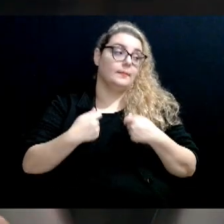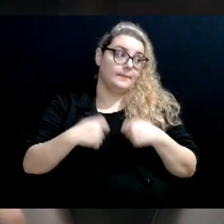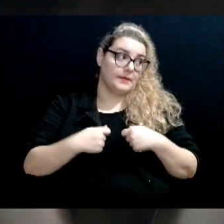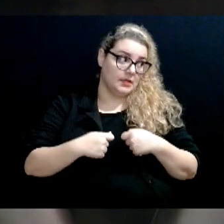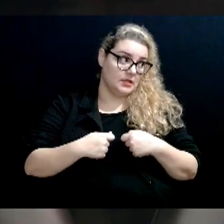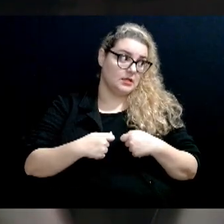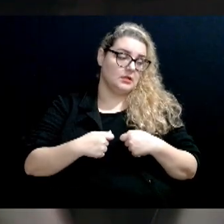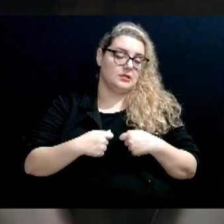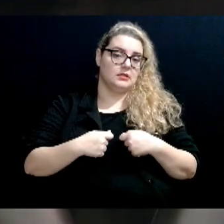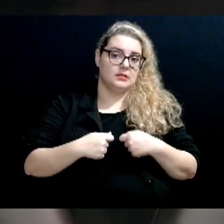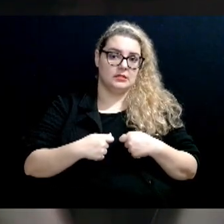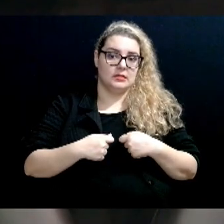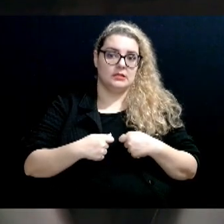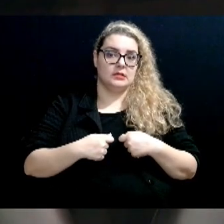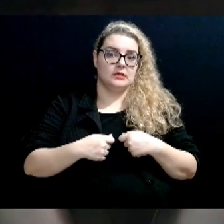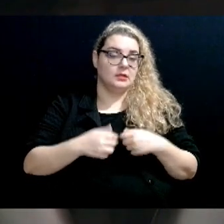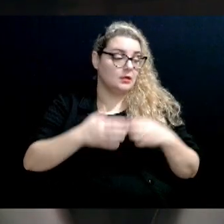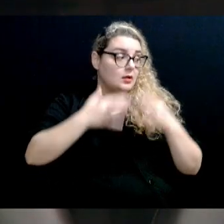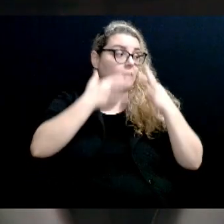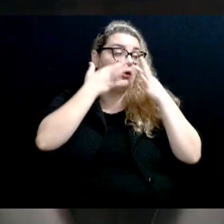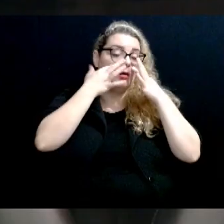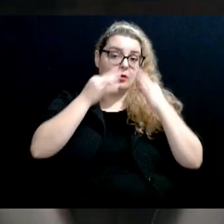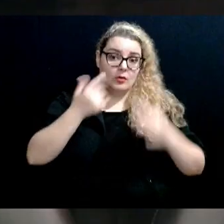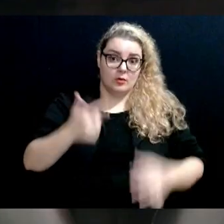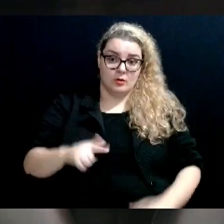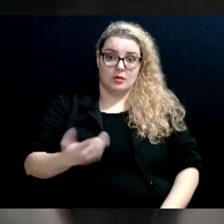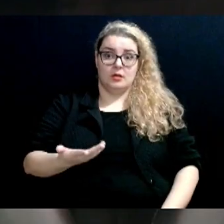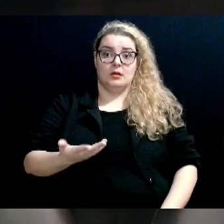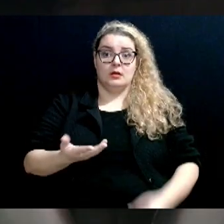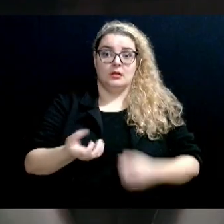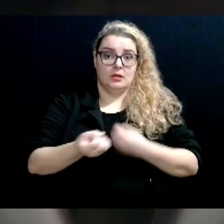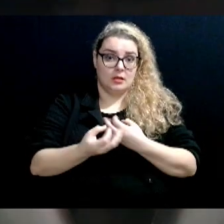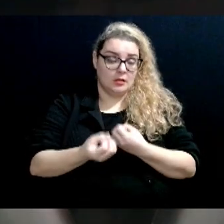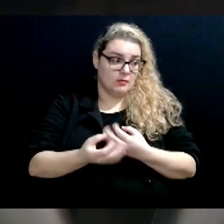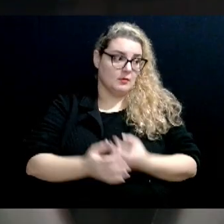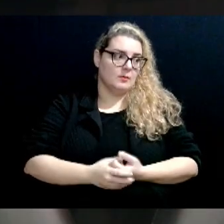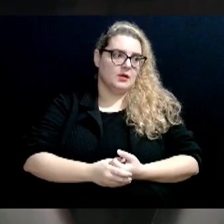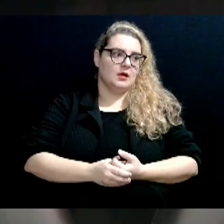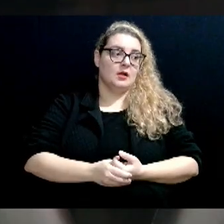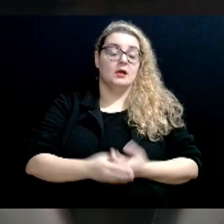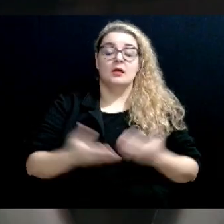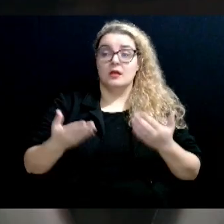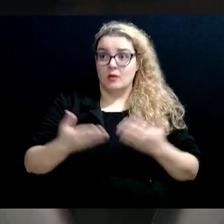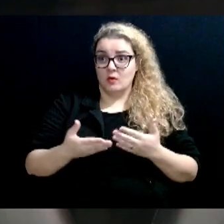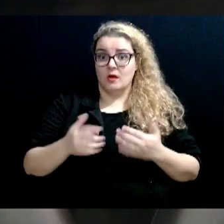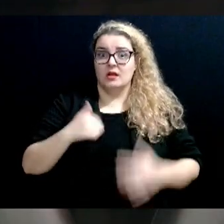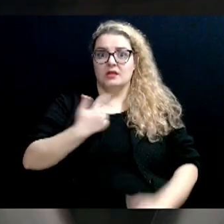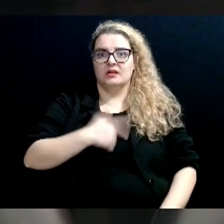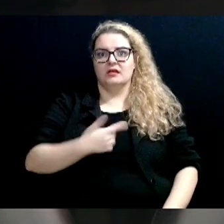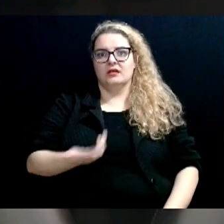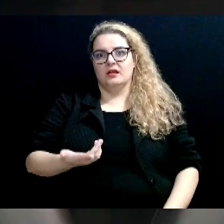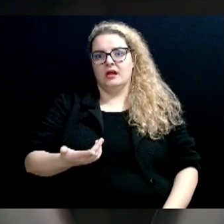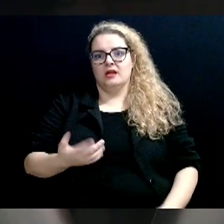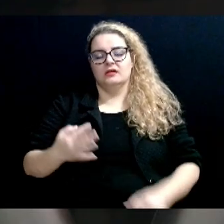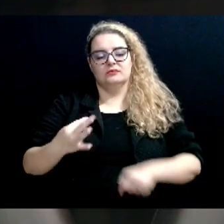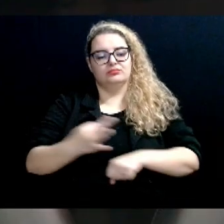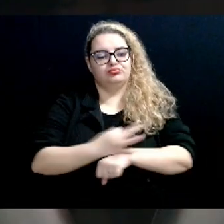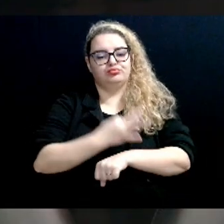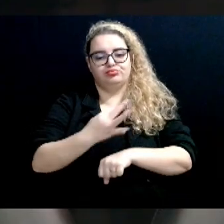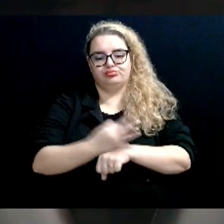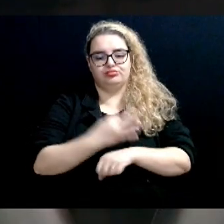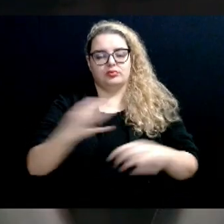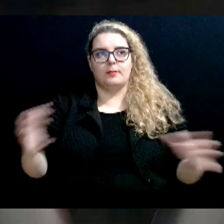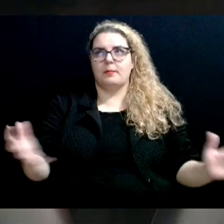manter atento naquela informação. E hoje em dia a gente está muito sobrecarregado de estímulos, né?